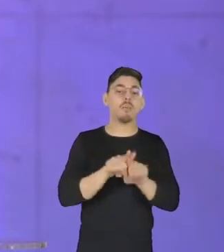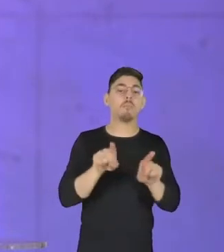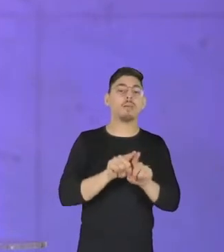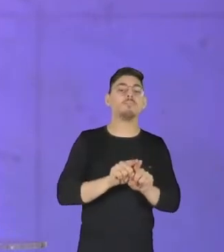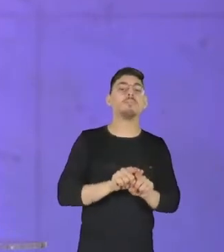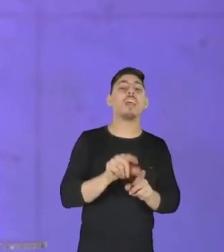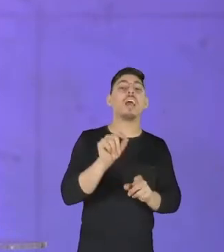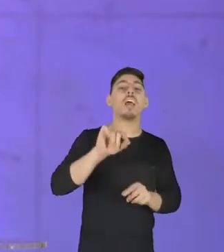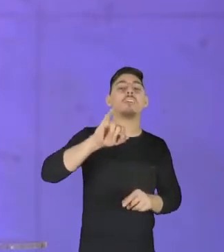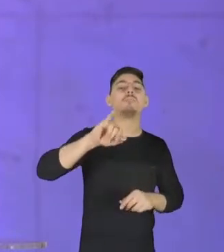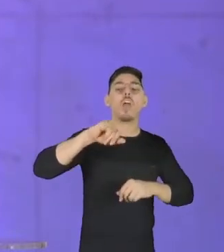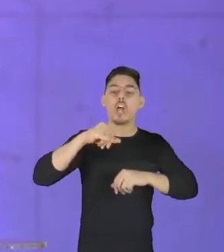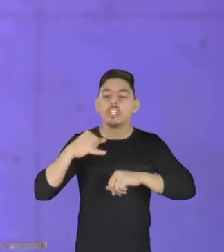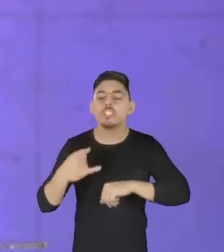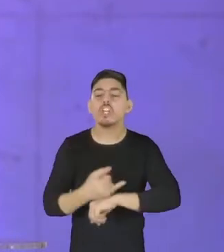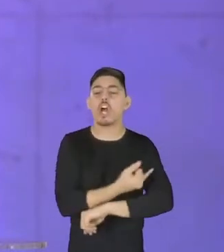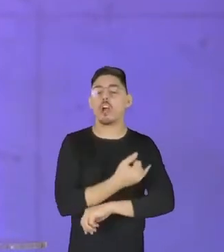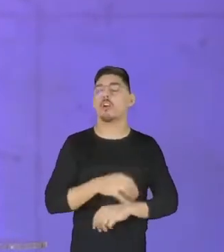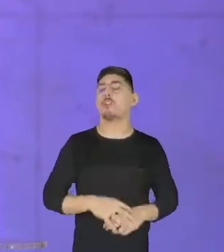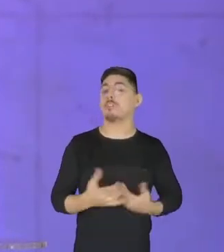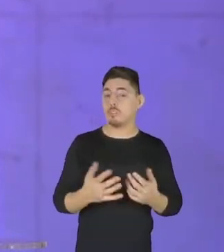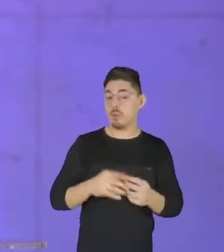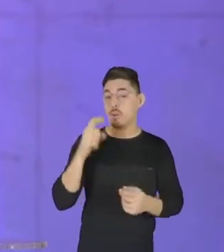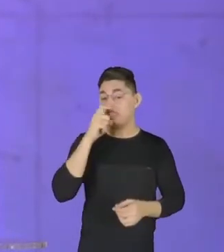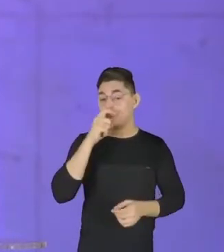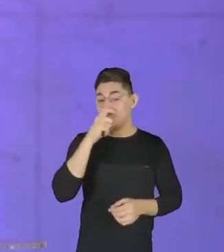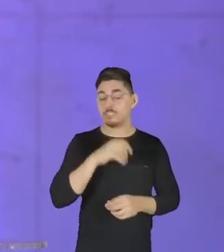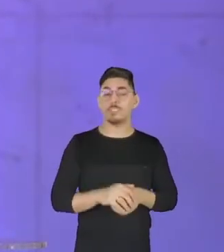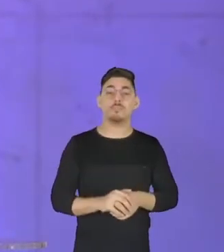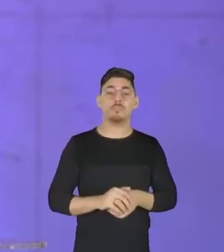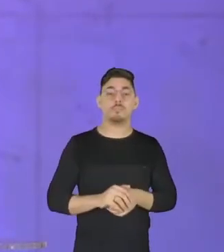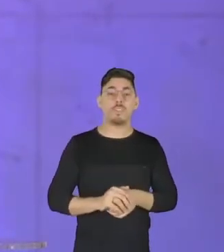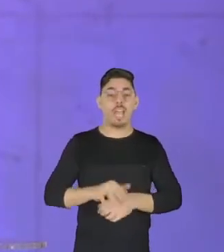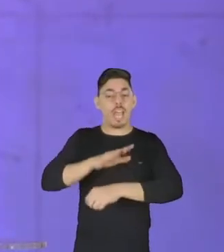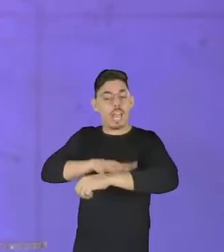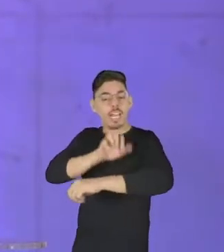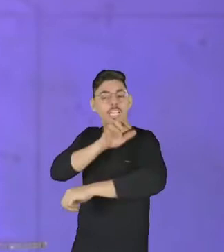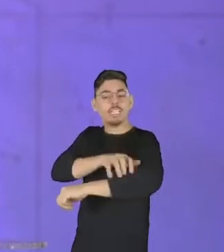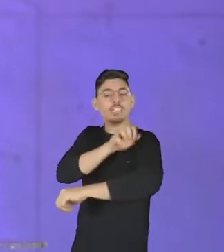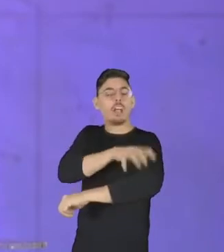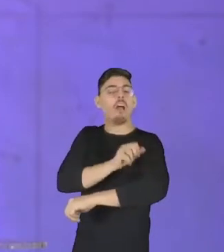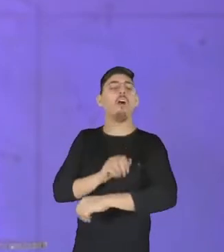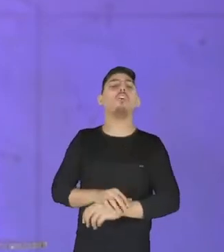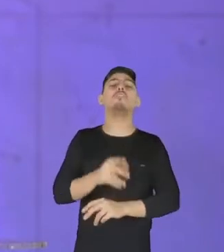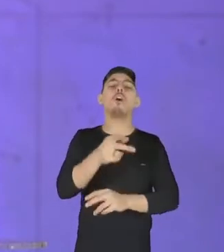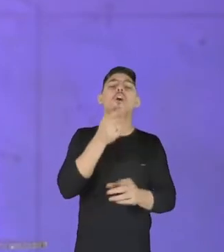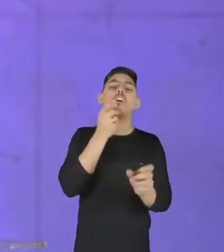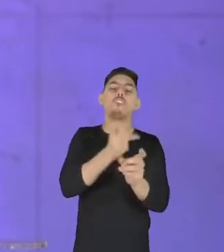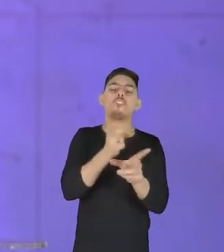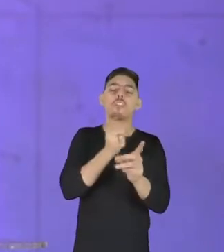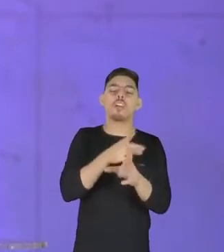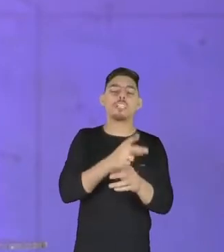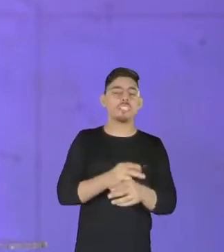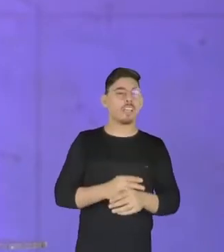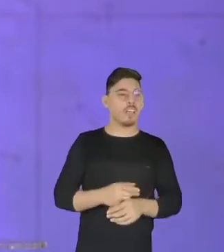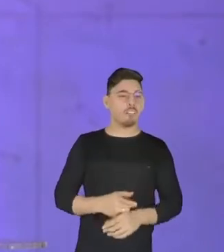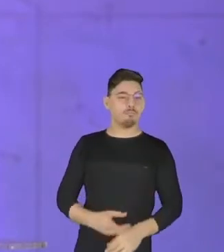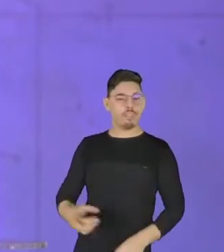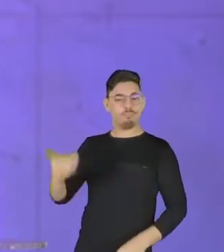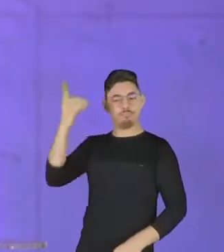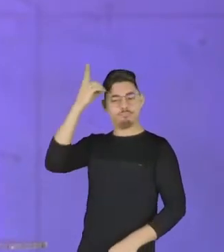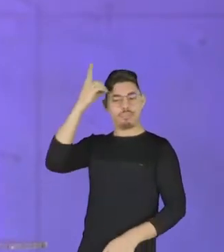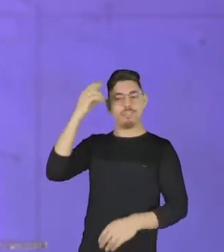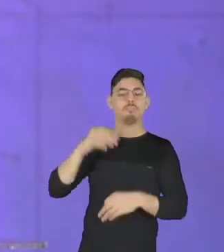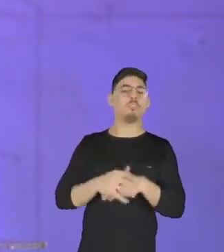demais. Esaú vendeu o seu direito da primogenitura por um prato de comida. Os irmãos de José